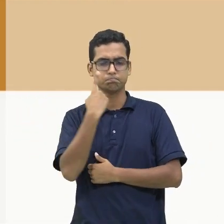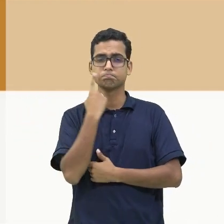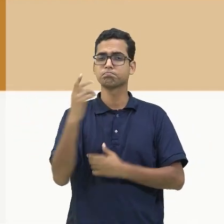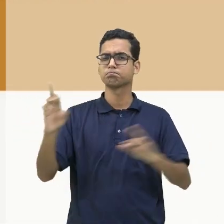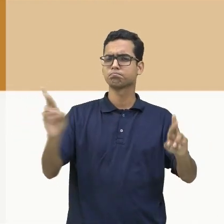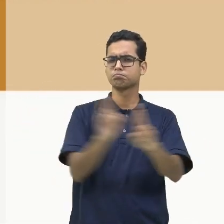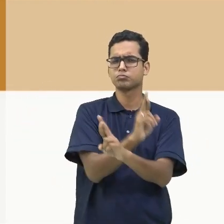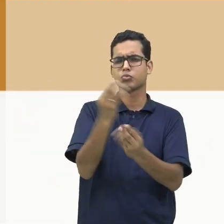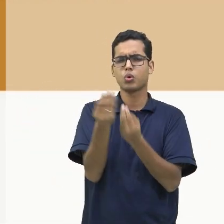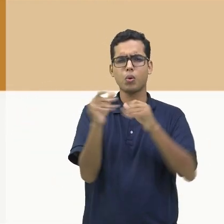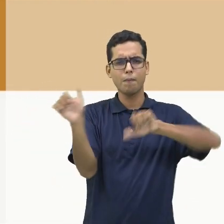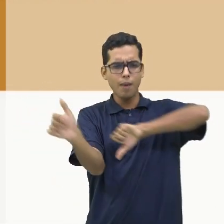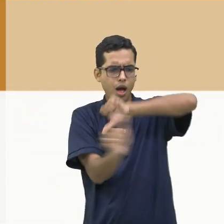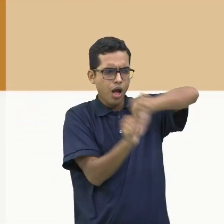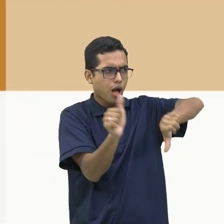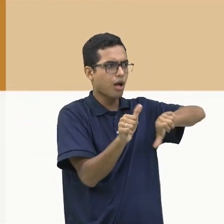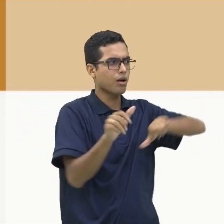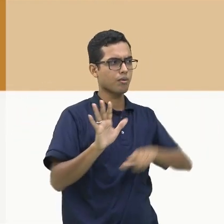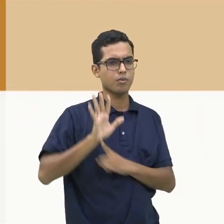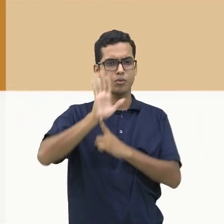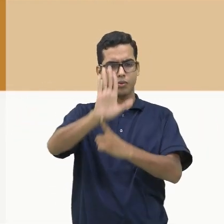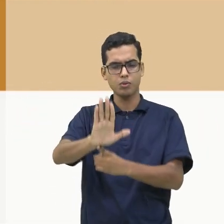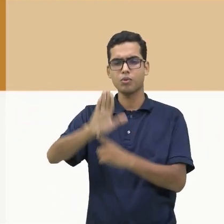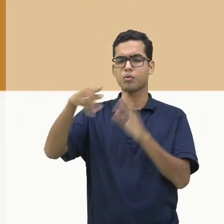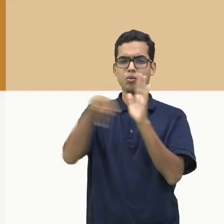de transformação que é apresentada no